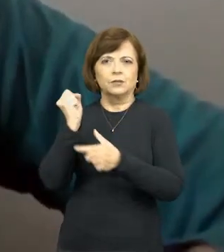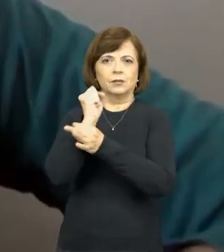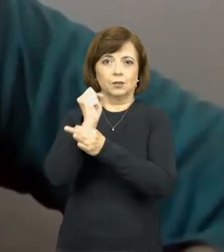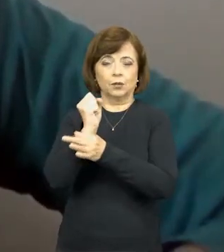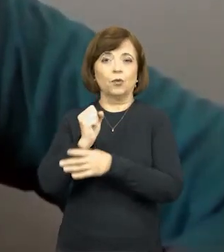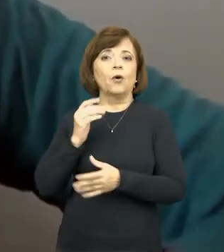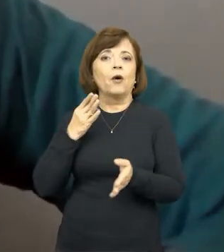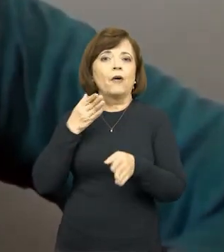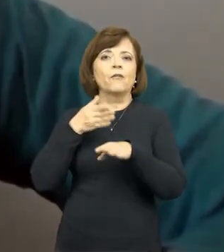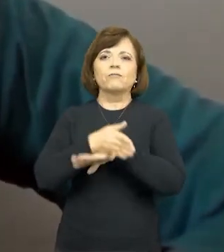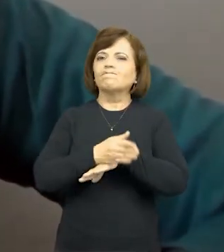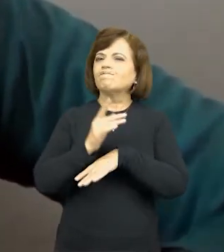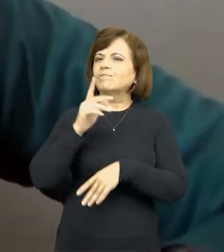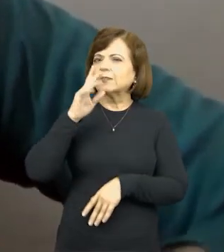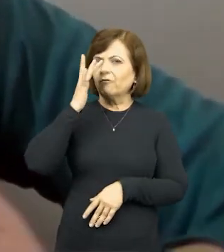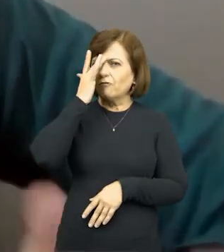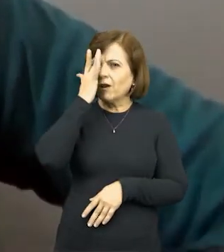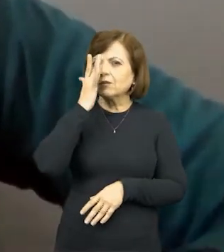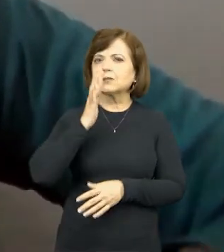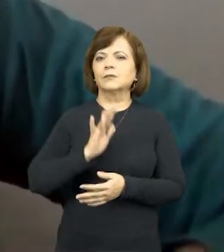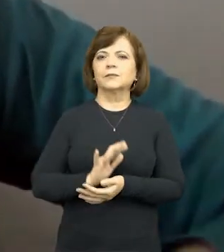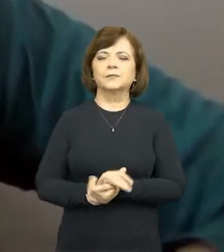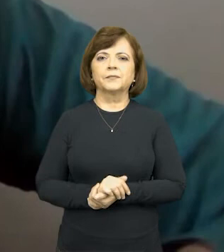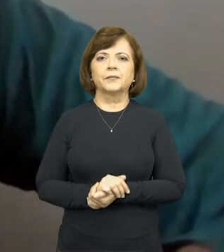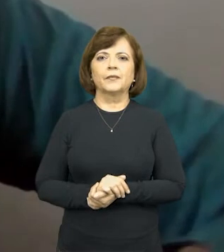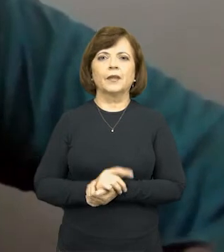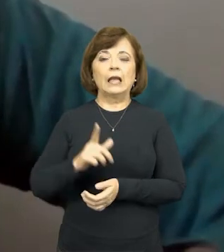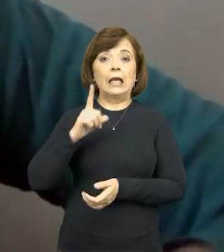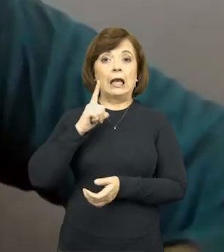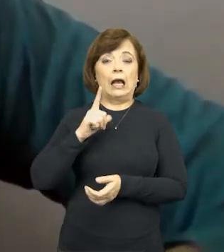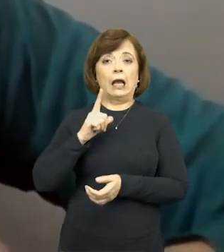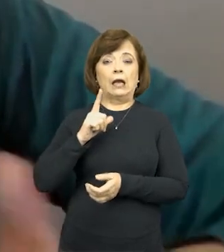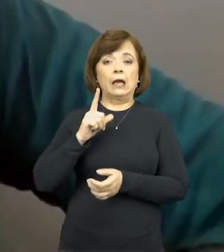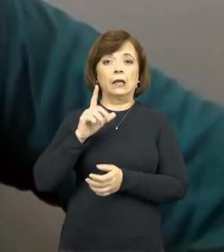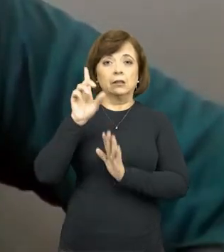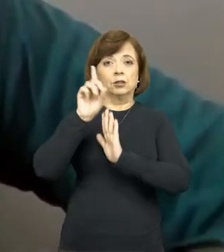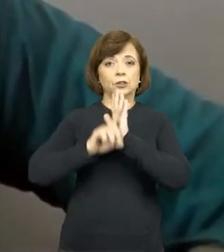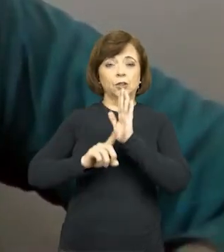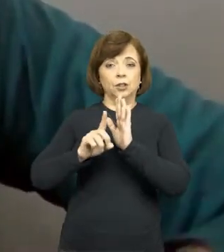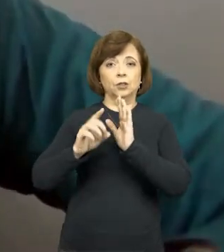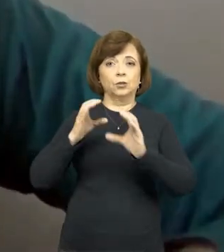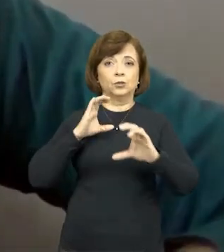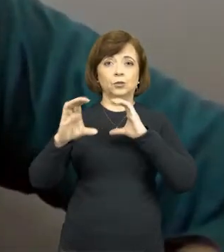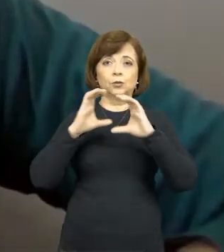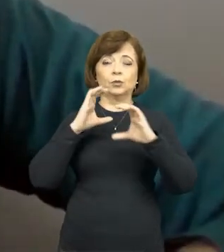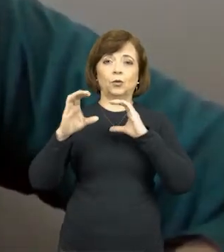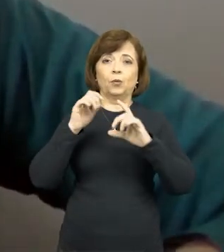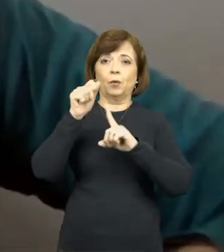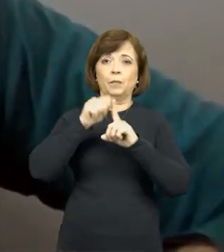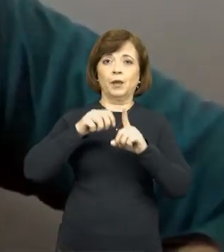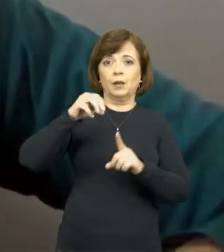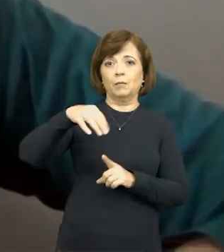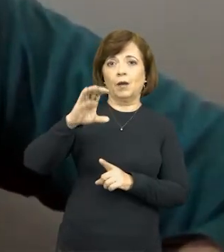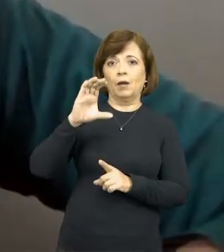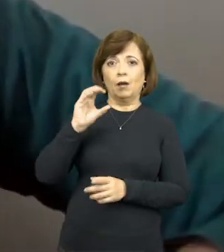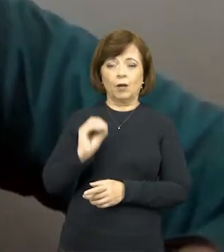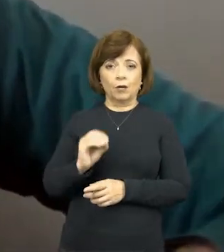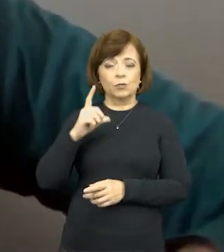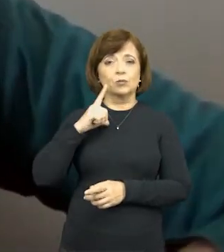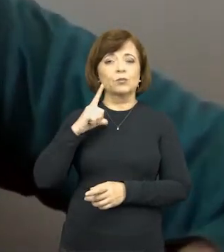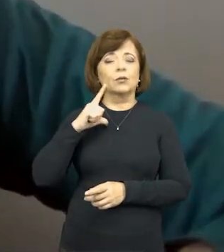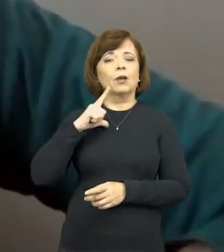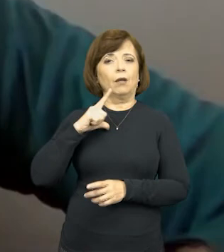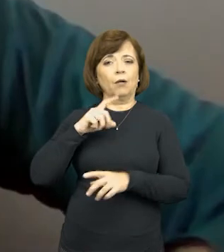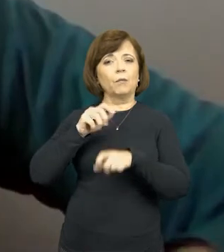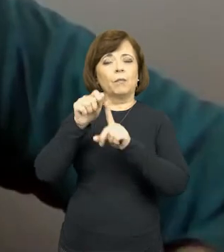tudo de fácil acesso. A Coordenadoria de Comunicação, também com apoio do CAU Consumidor, nesse mês de março, que é o mês do consumidor, vai